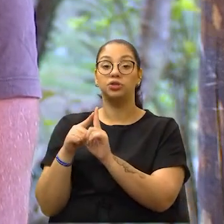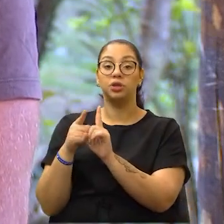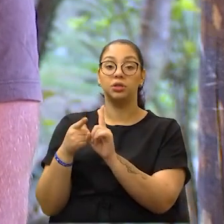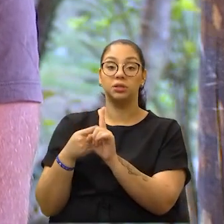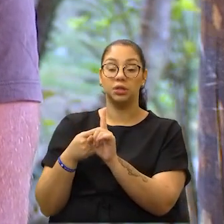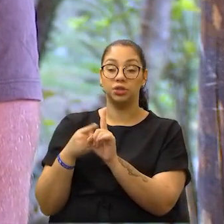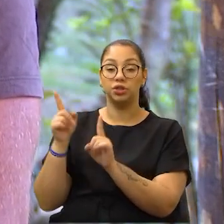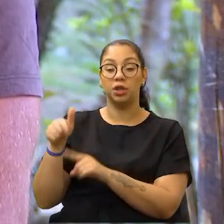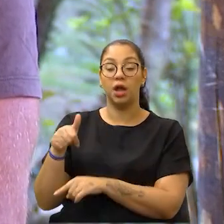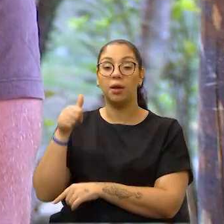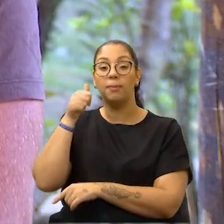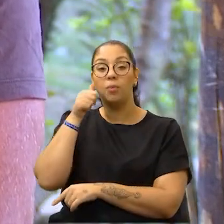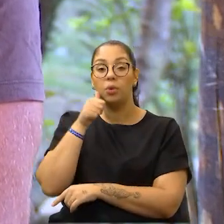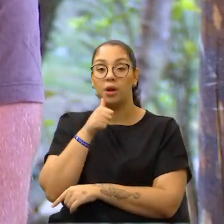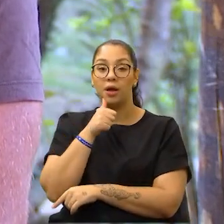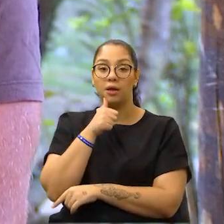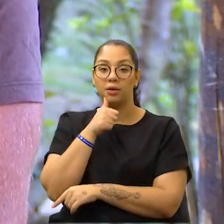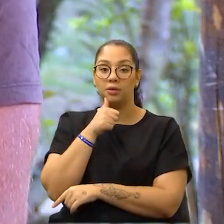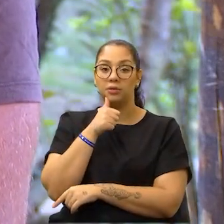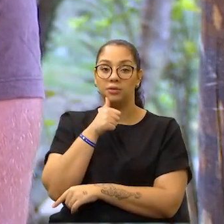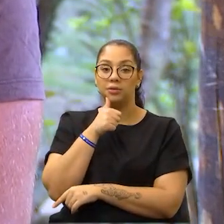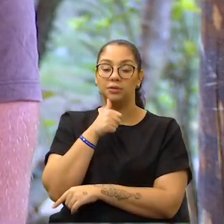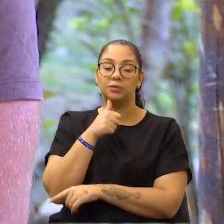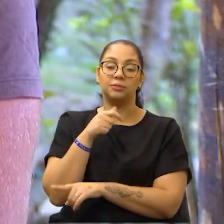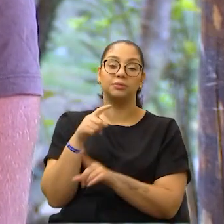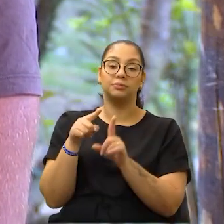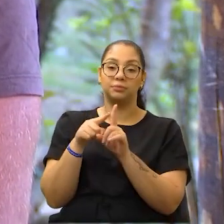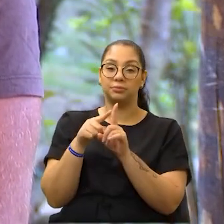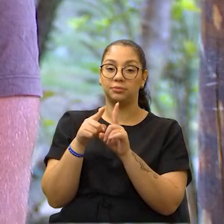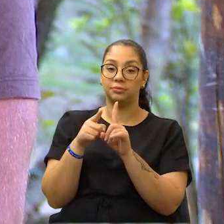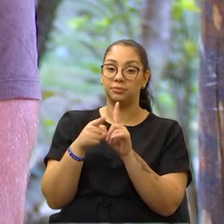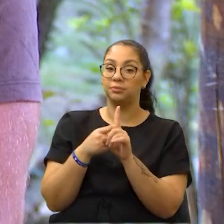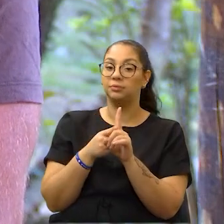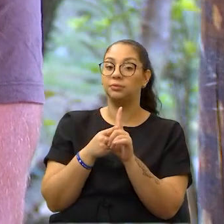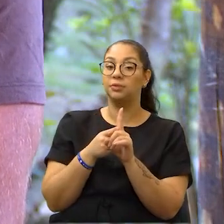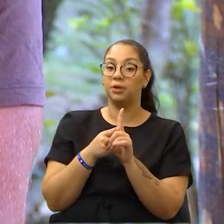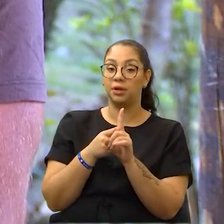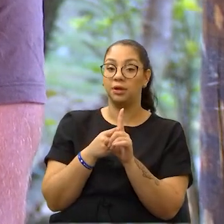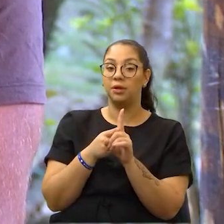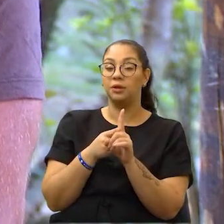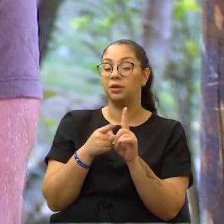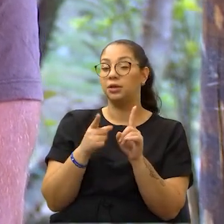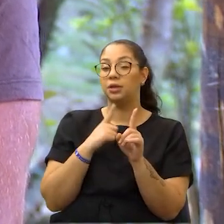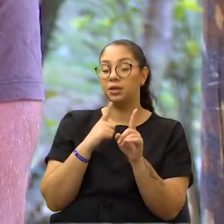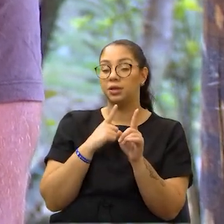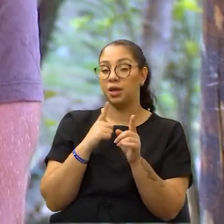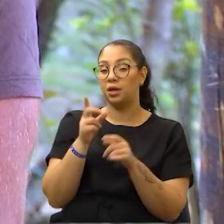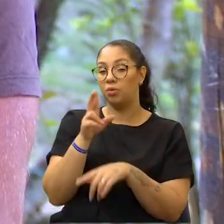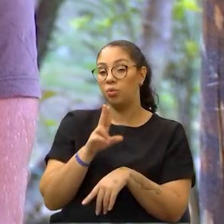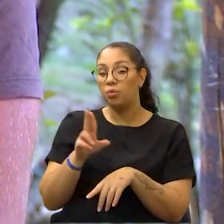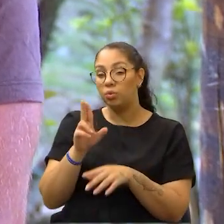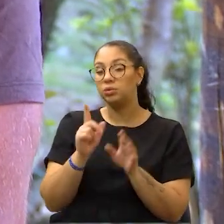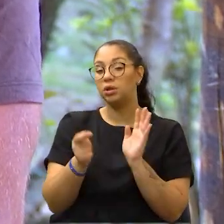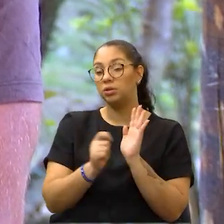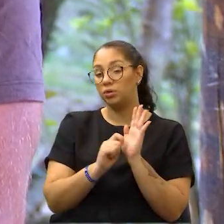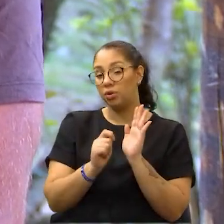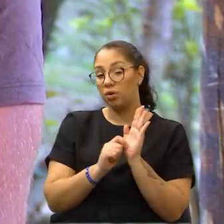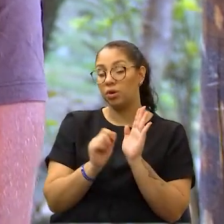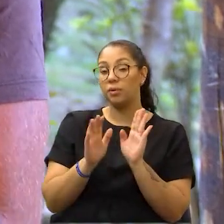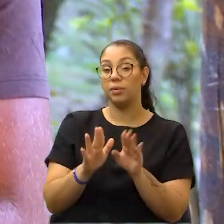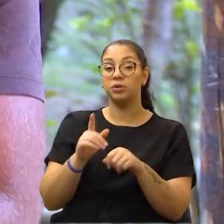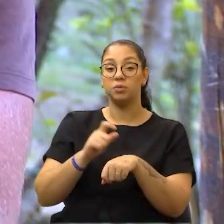é uma casa para mulheres, né, que estão em situação ou, né, de uso de substância,